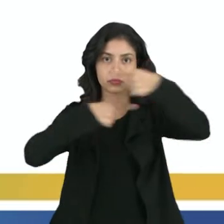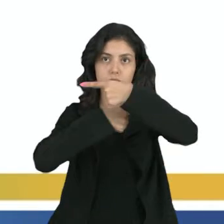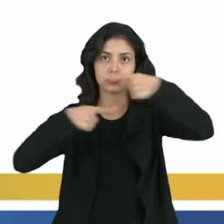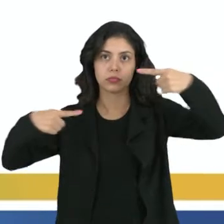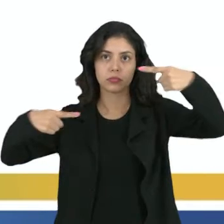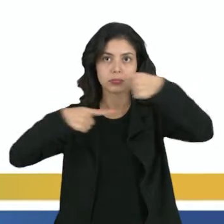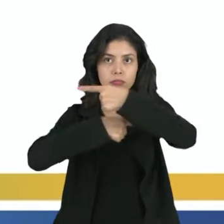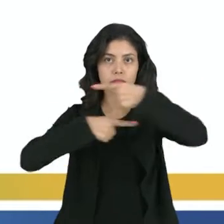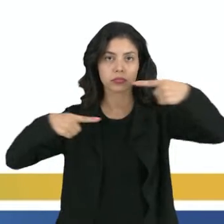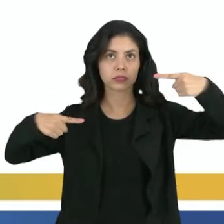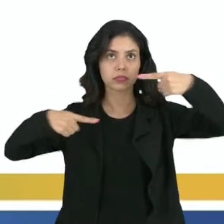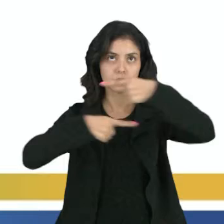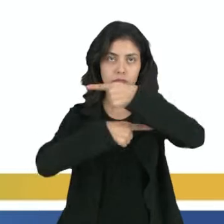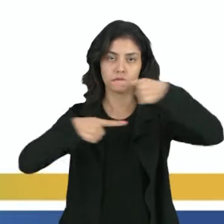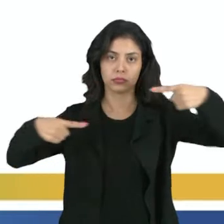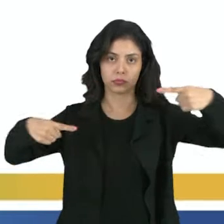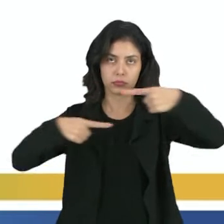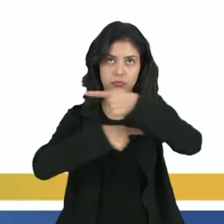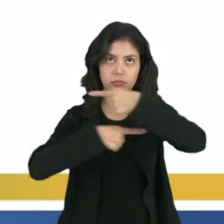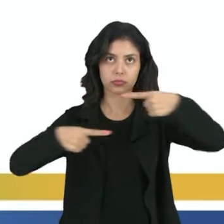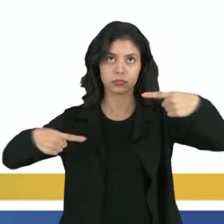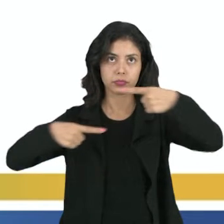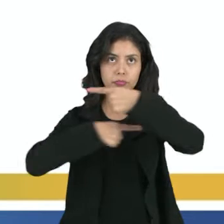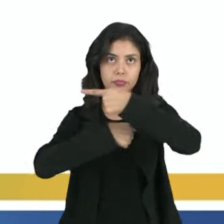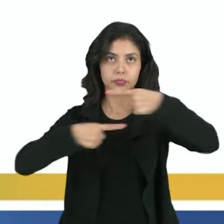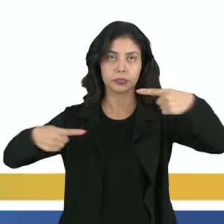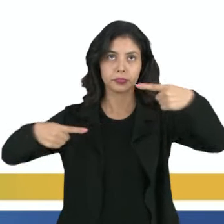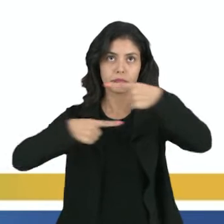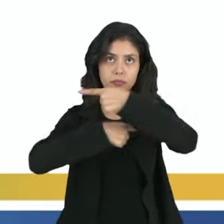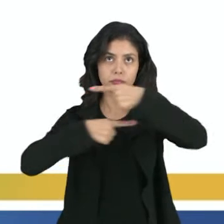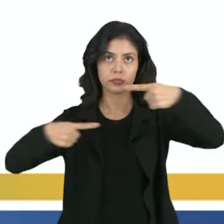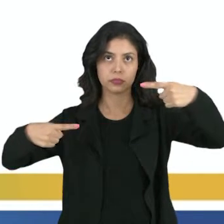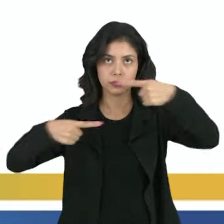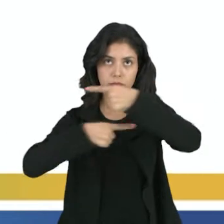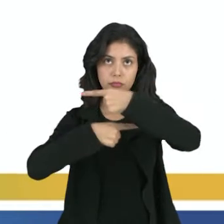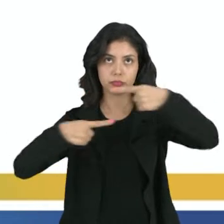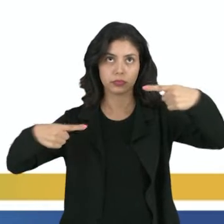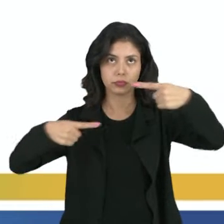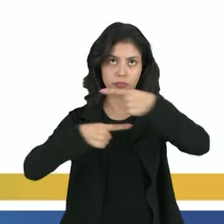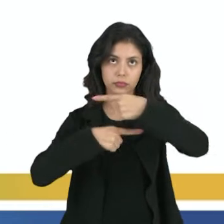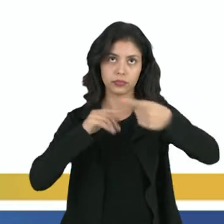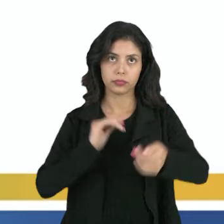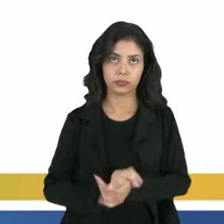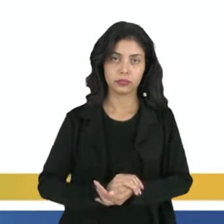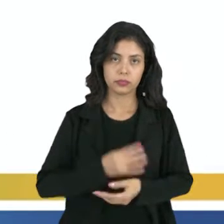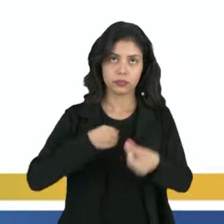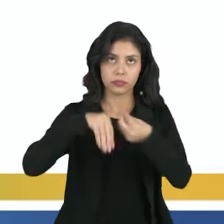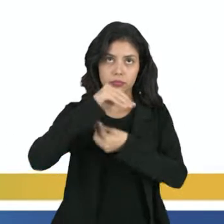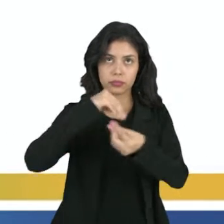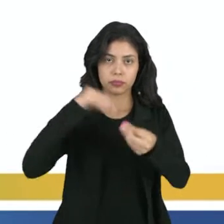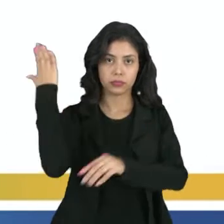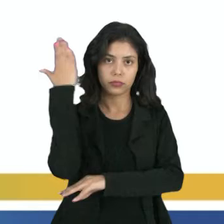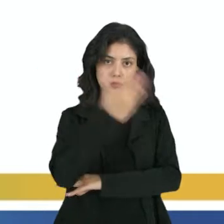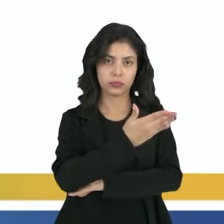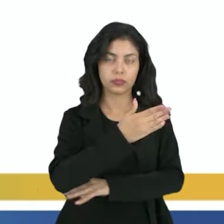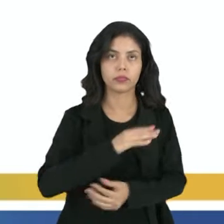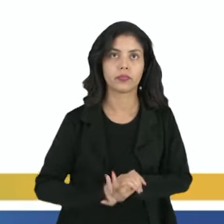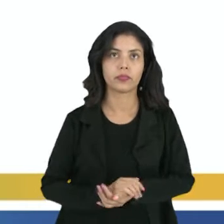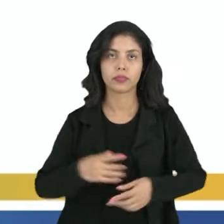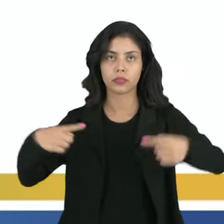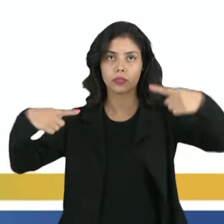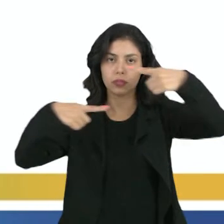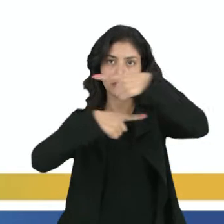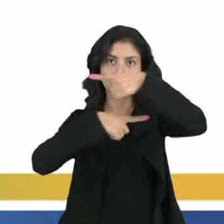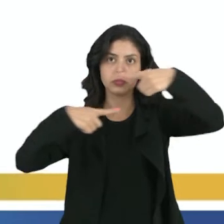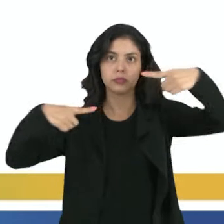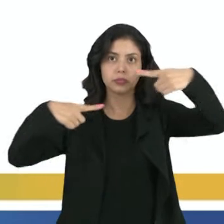Então, nesse sentido, reagente, produto, nós temos uma reação direta. Quando